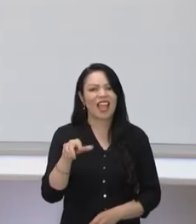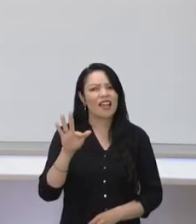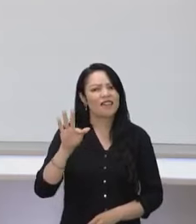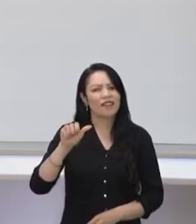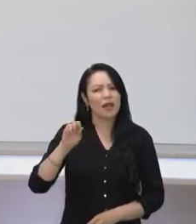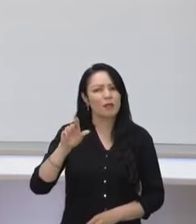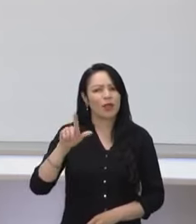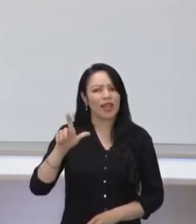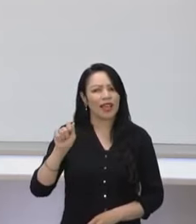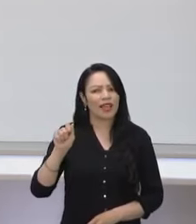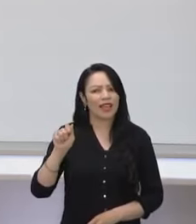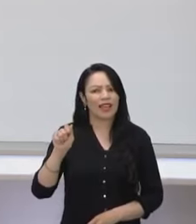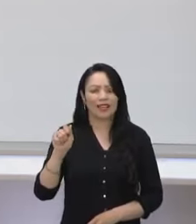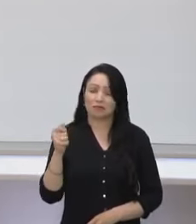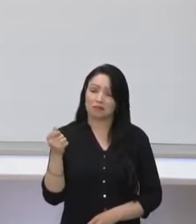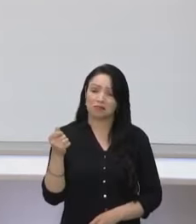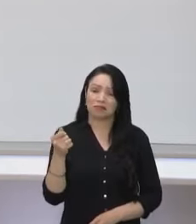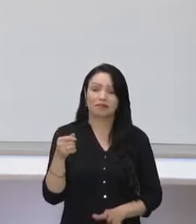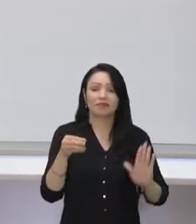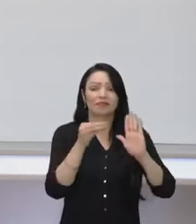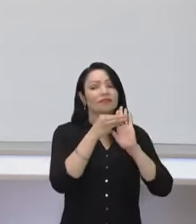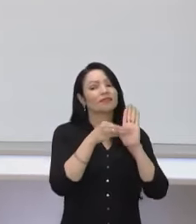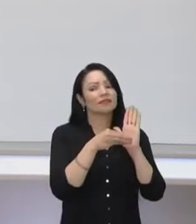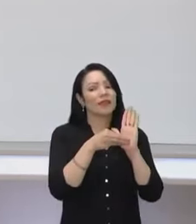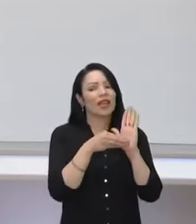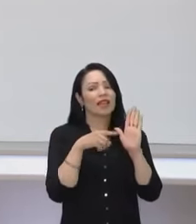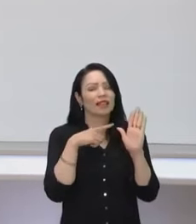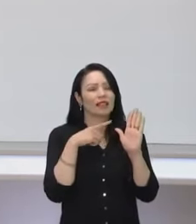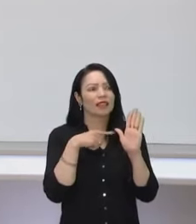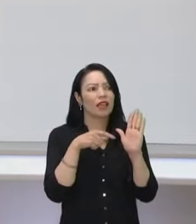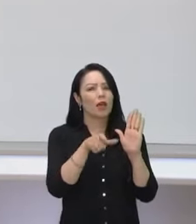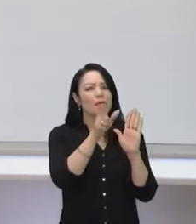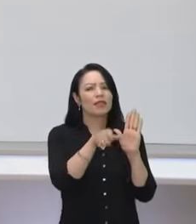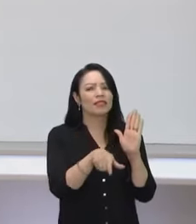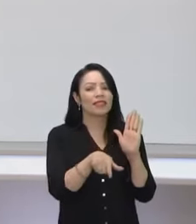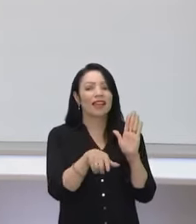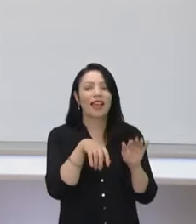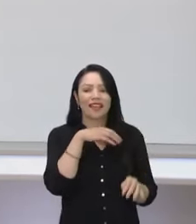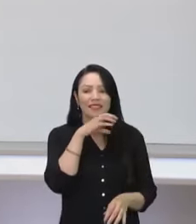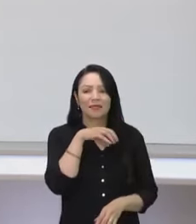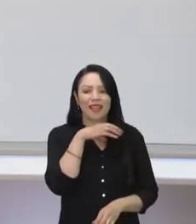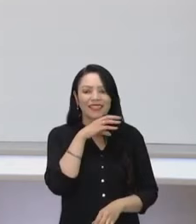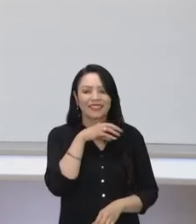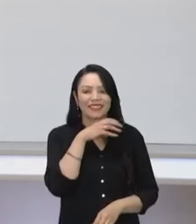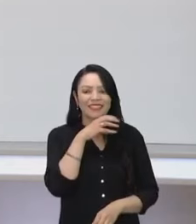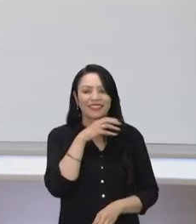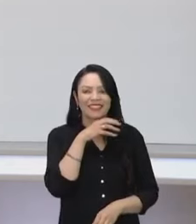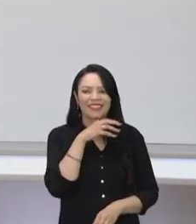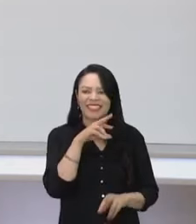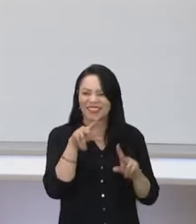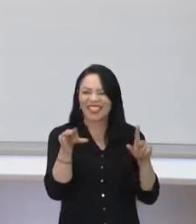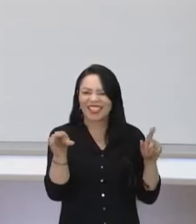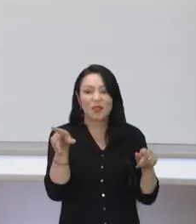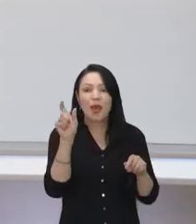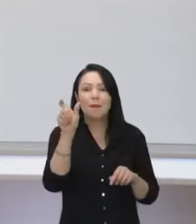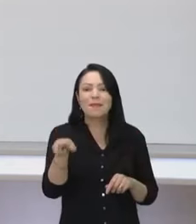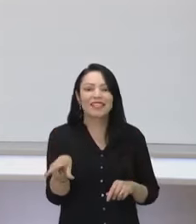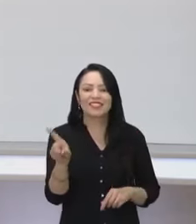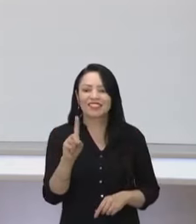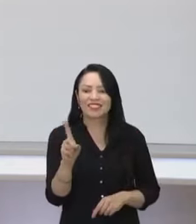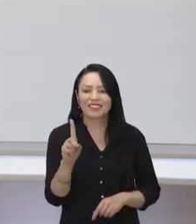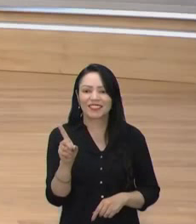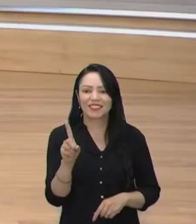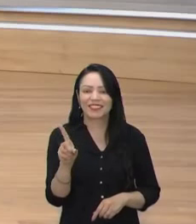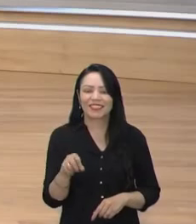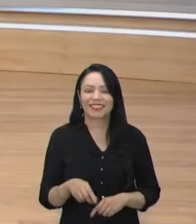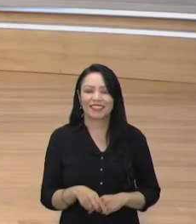fábula, porque inclui aí como personagens animais, né? Não são pessoas, né? Então a gente considera